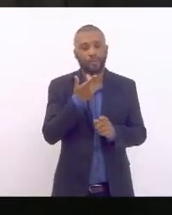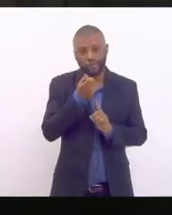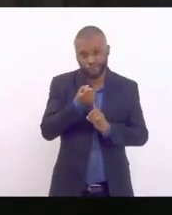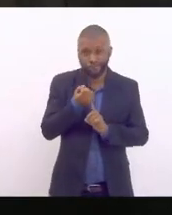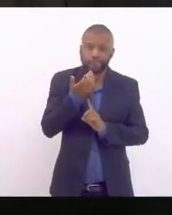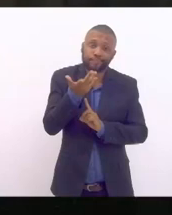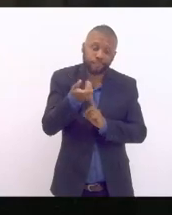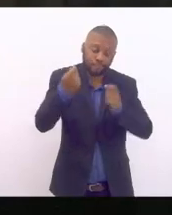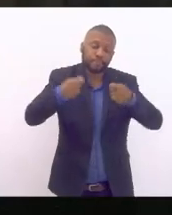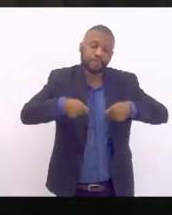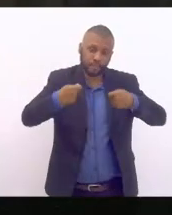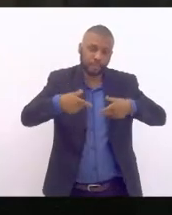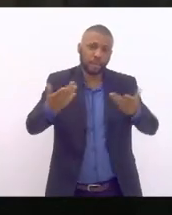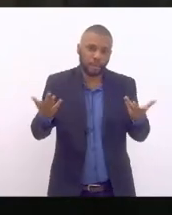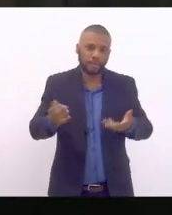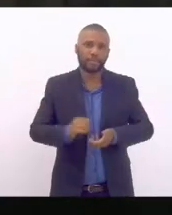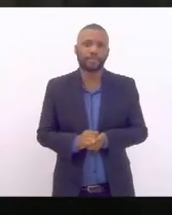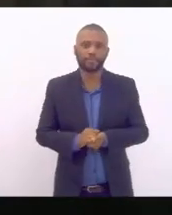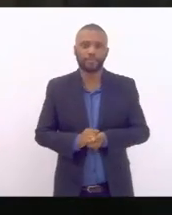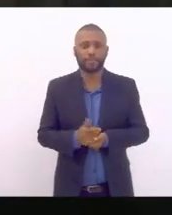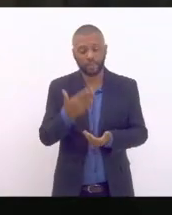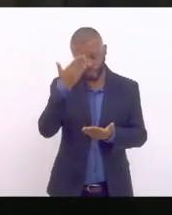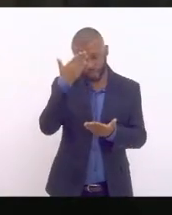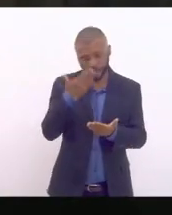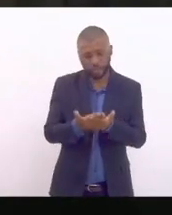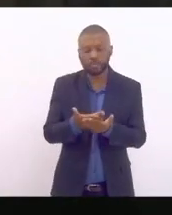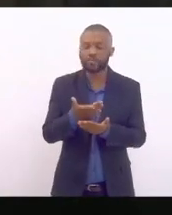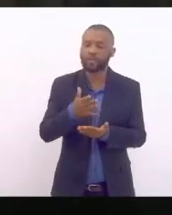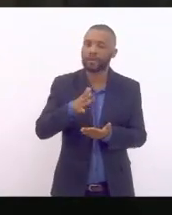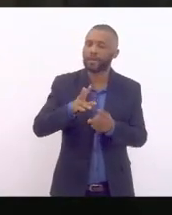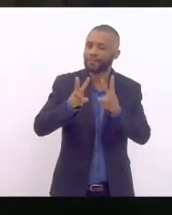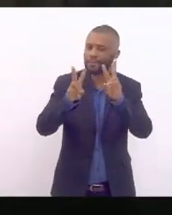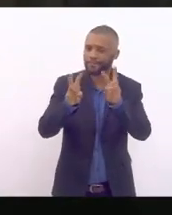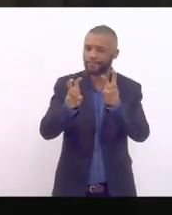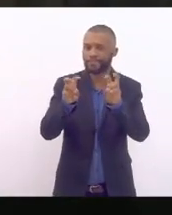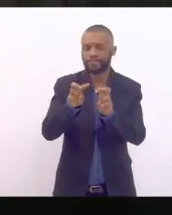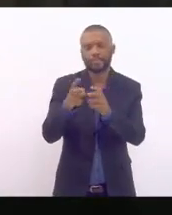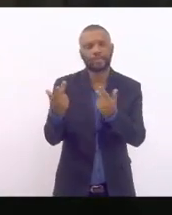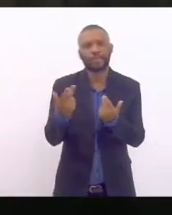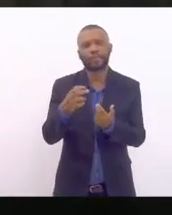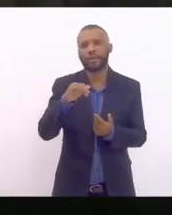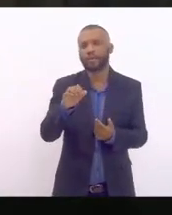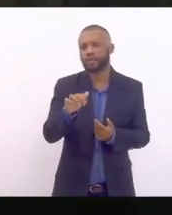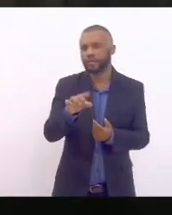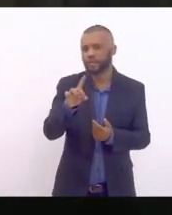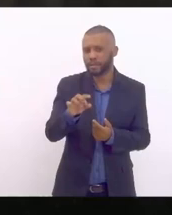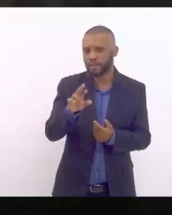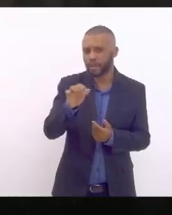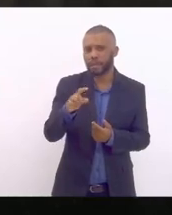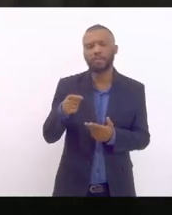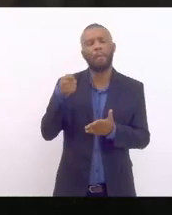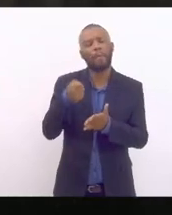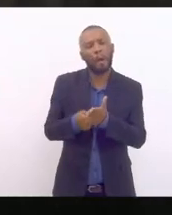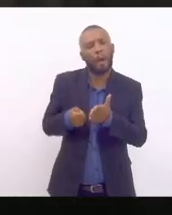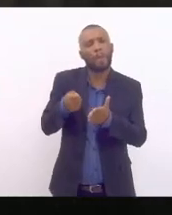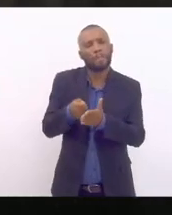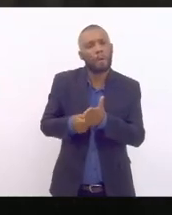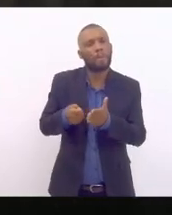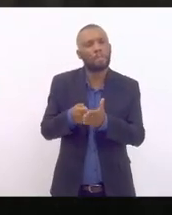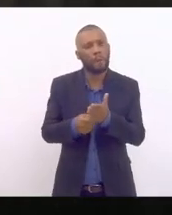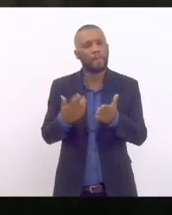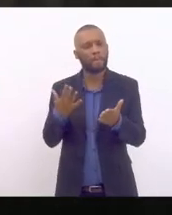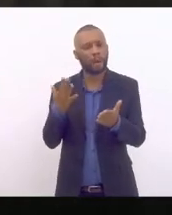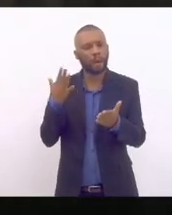manifestar eu acho que essa questão né Como disse Jandira a gente já vem lutando há muitos